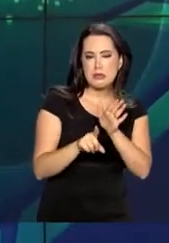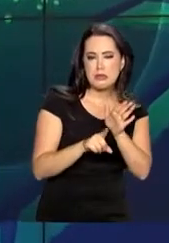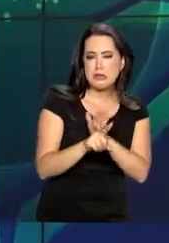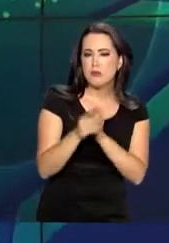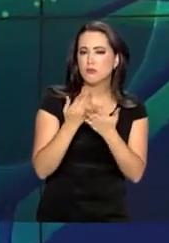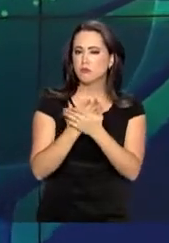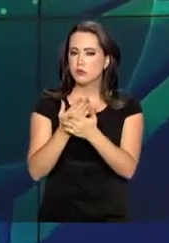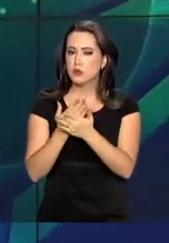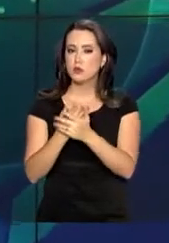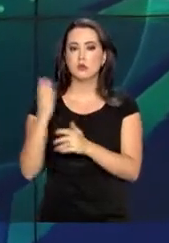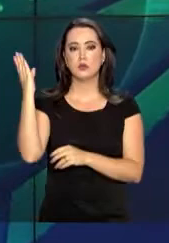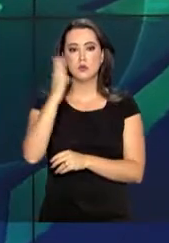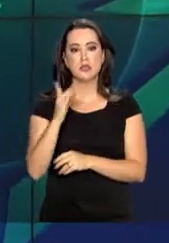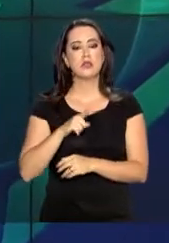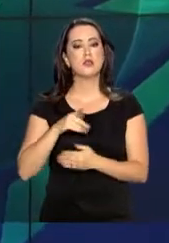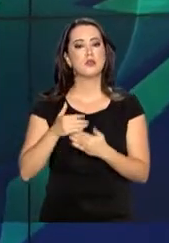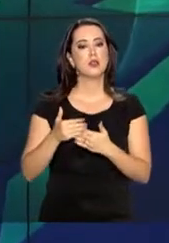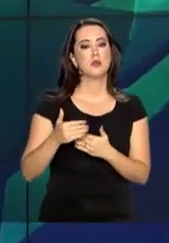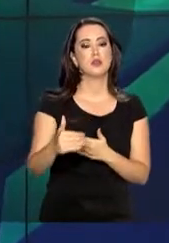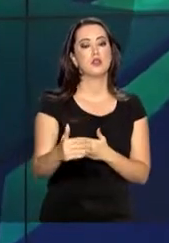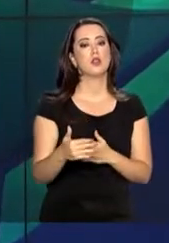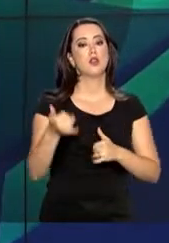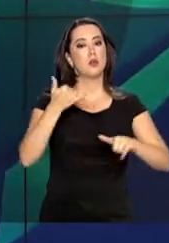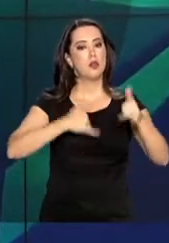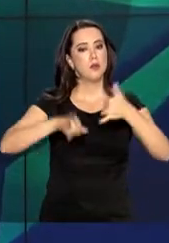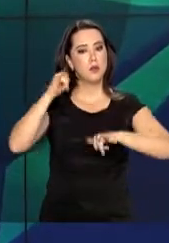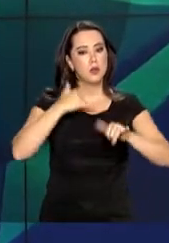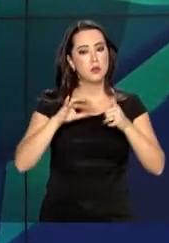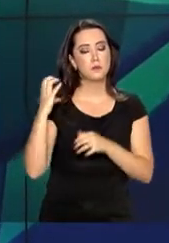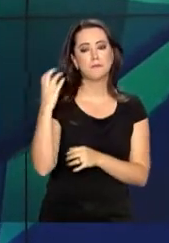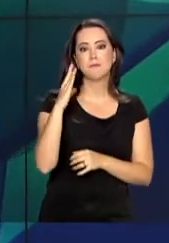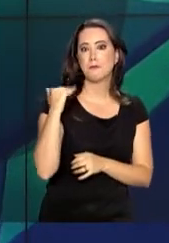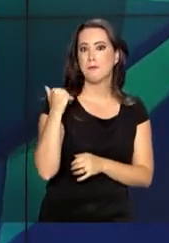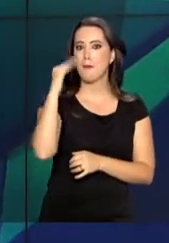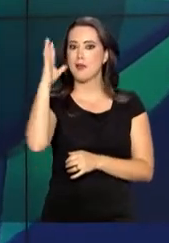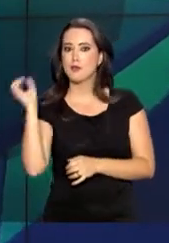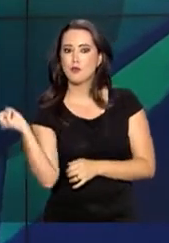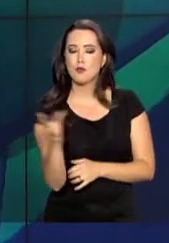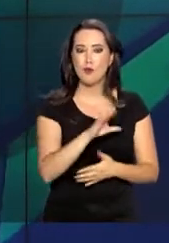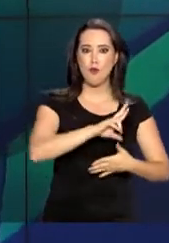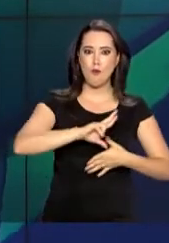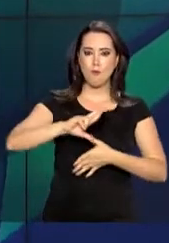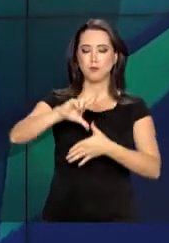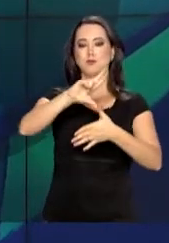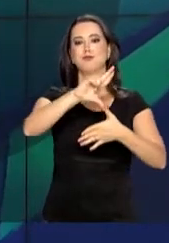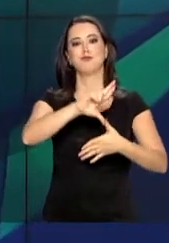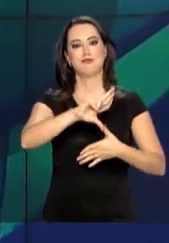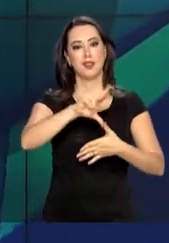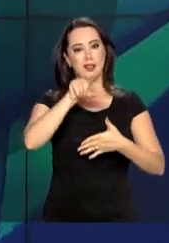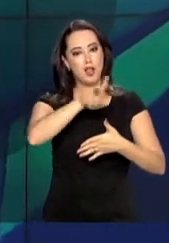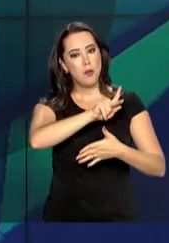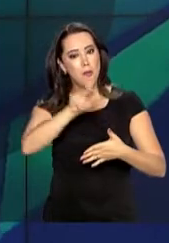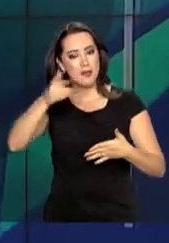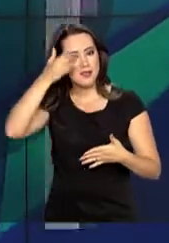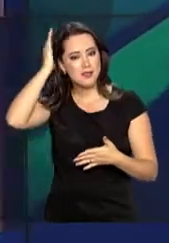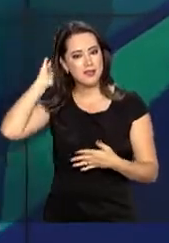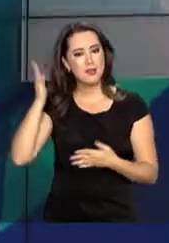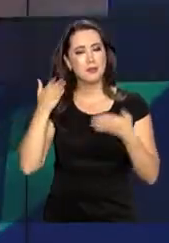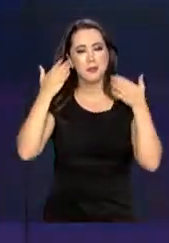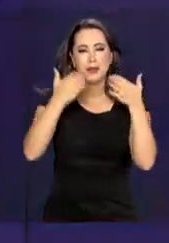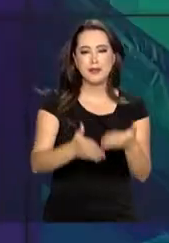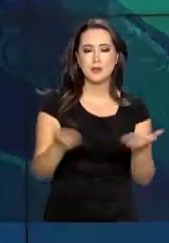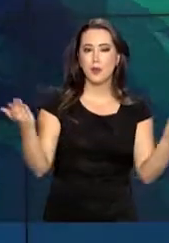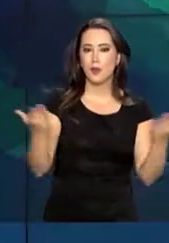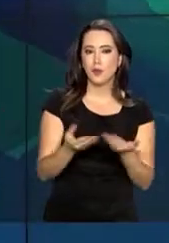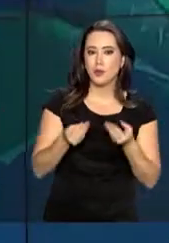passam a contar a partir de agora com o laboratório científico mais sofisticado da América Latina. O presidente Michel Temer